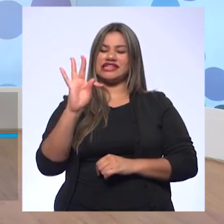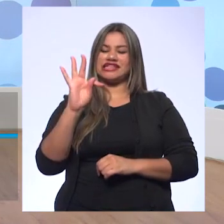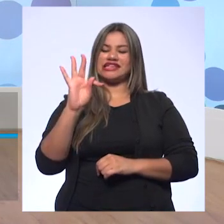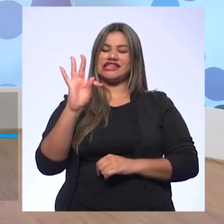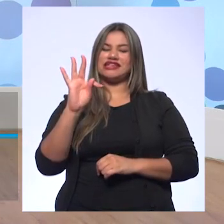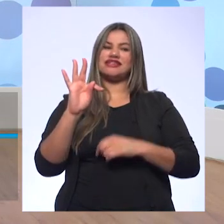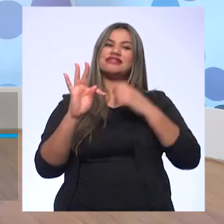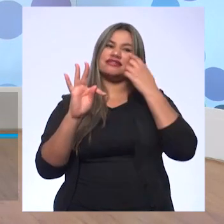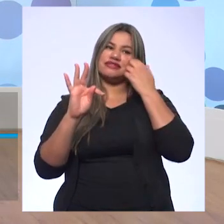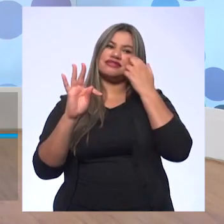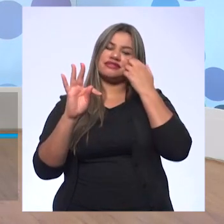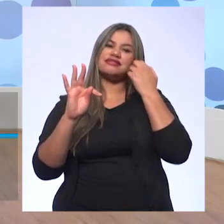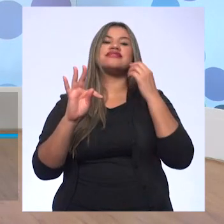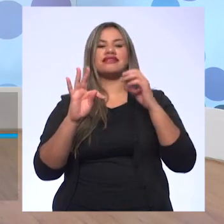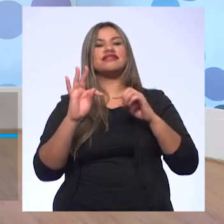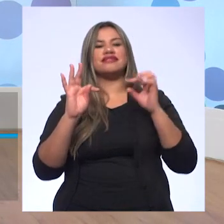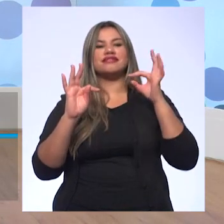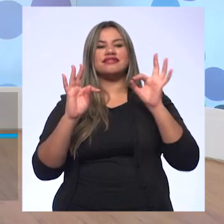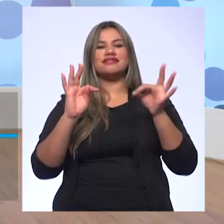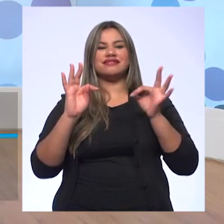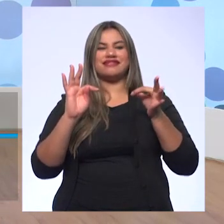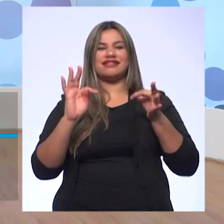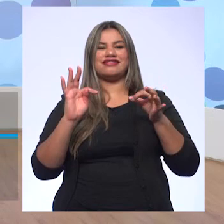Tem T também. Tem T também.